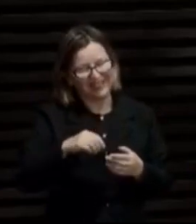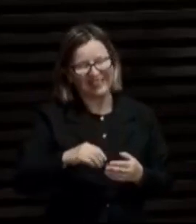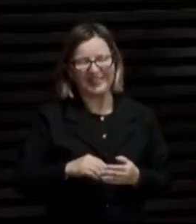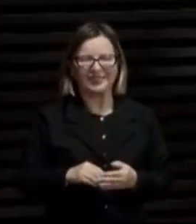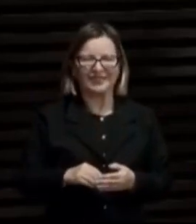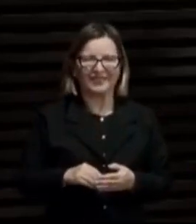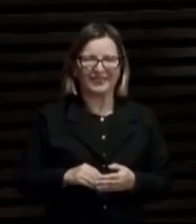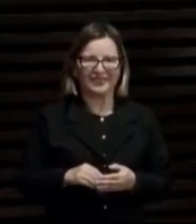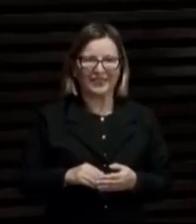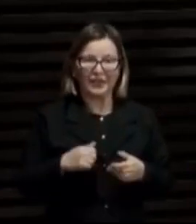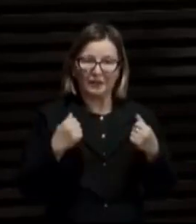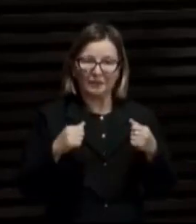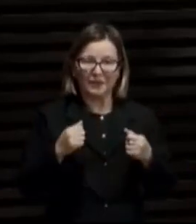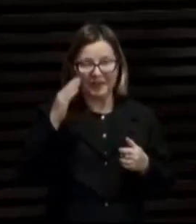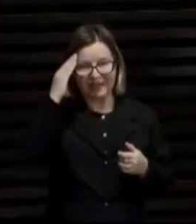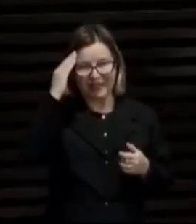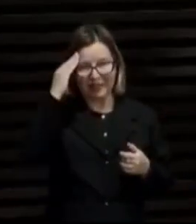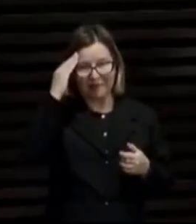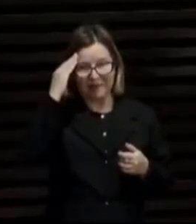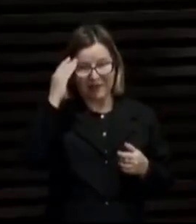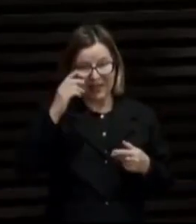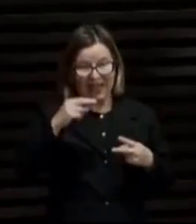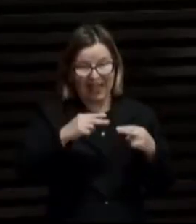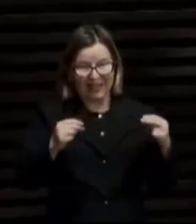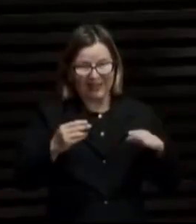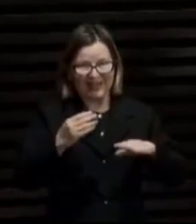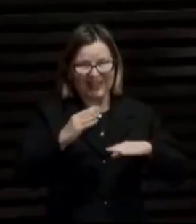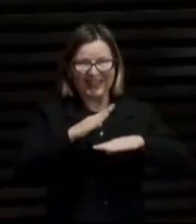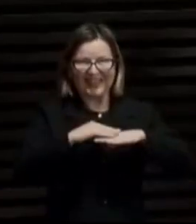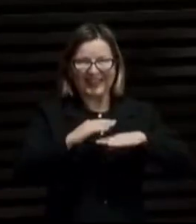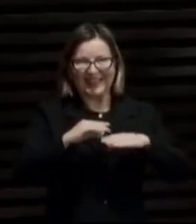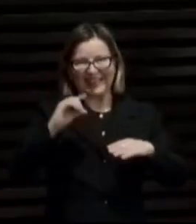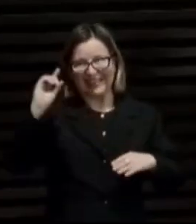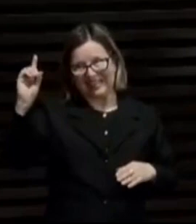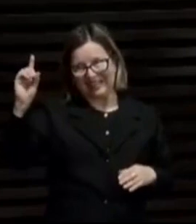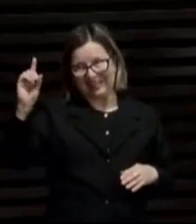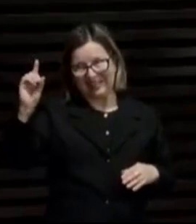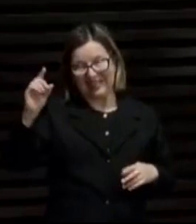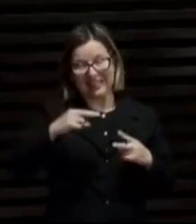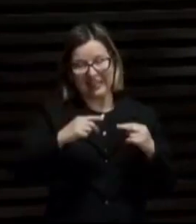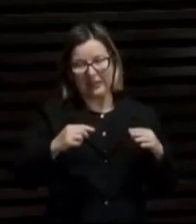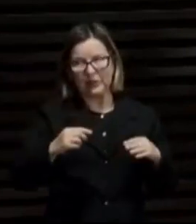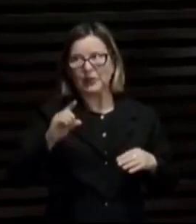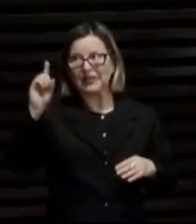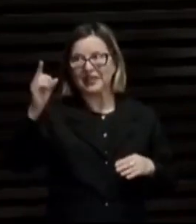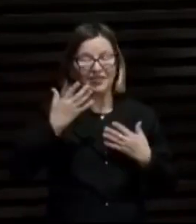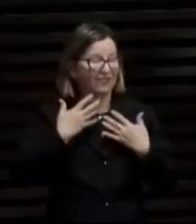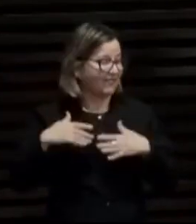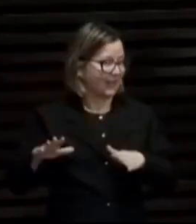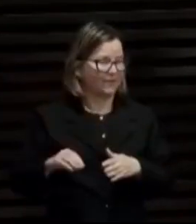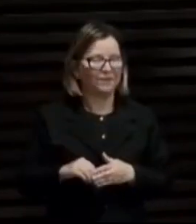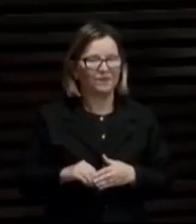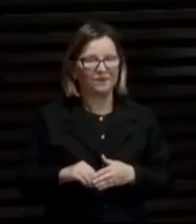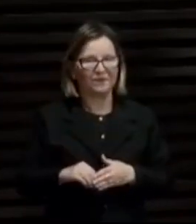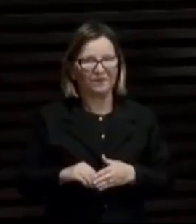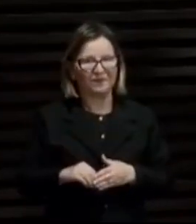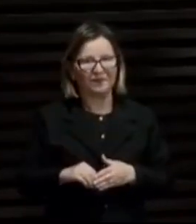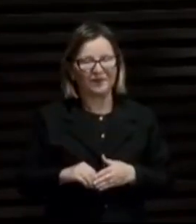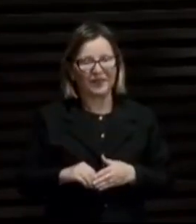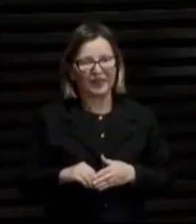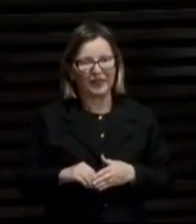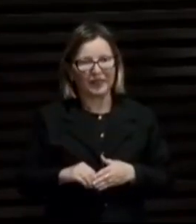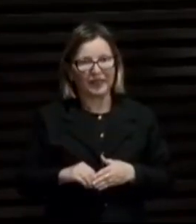e as que Ele rejeita. Quanto mais o Espírito Santo revela quem o homem é, mais nojo